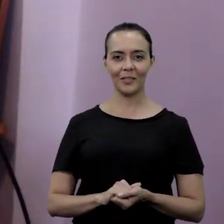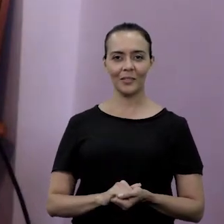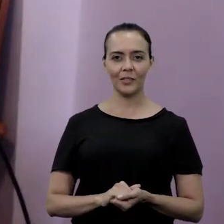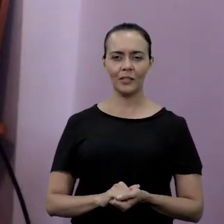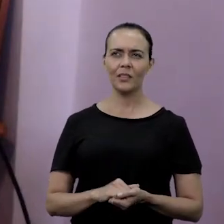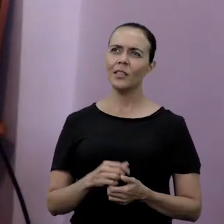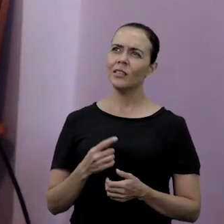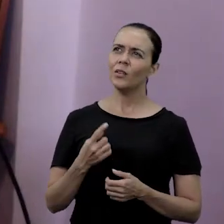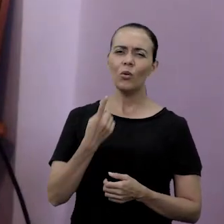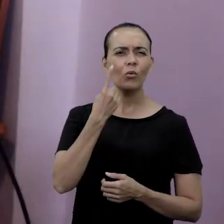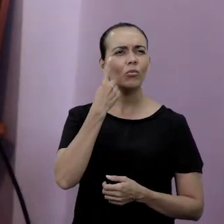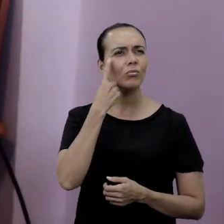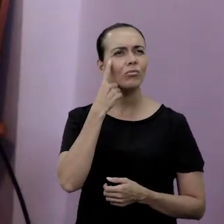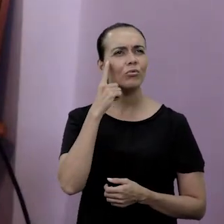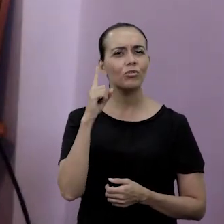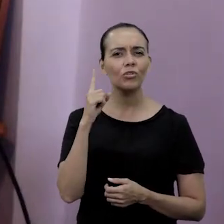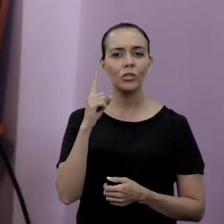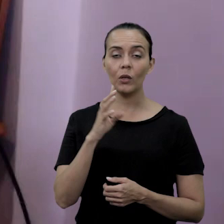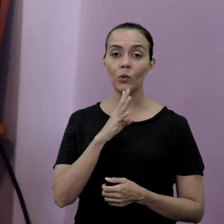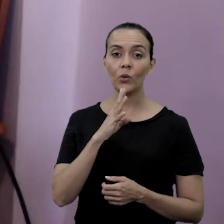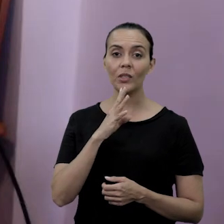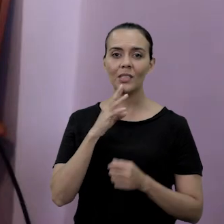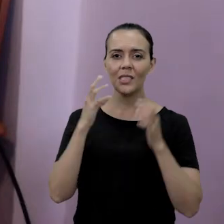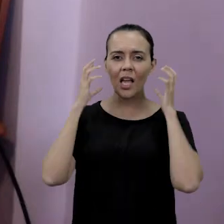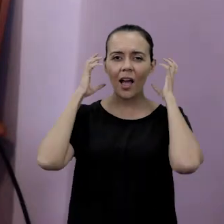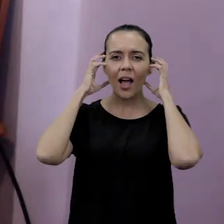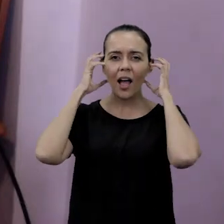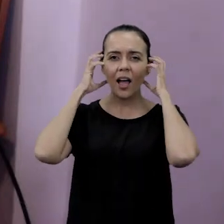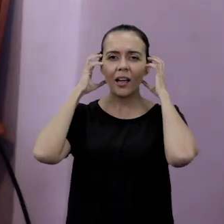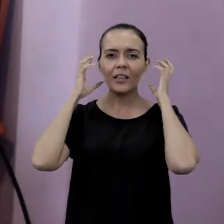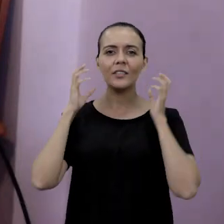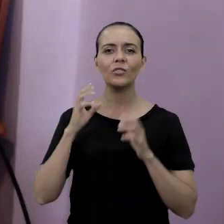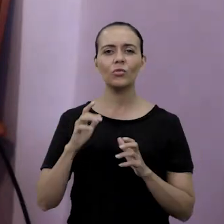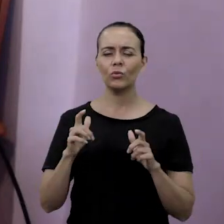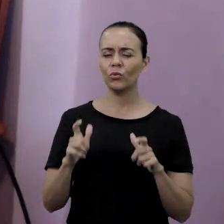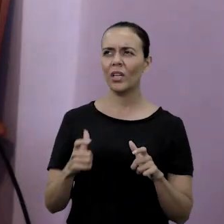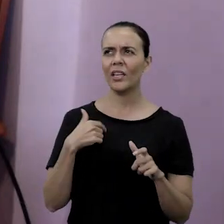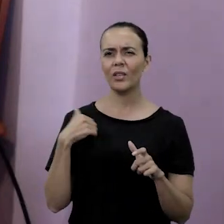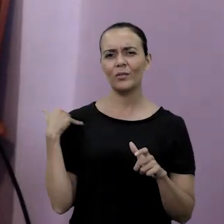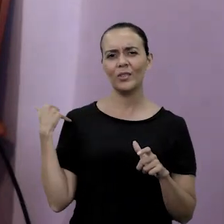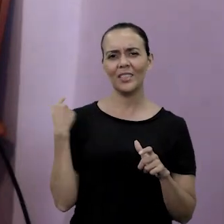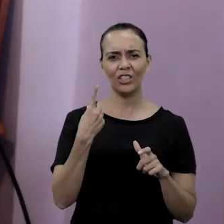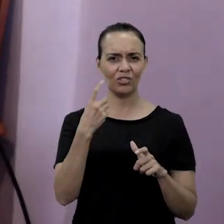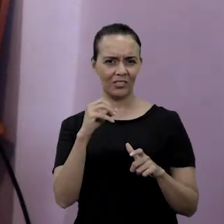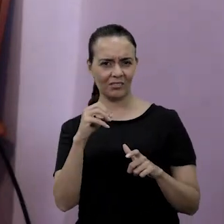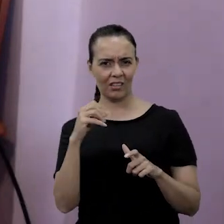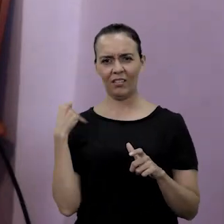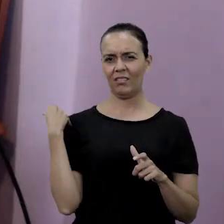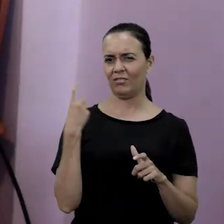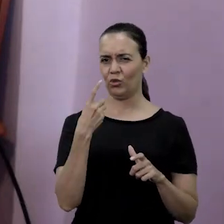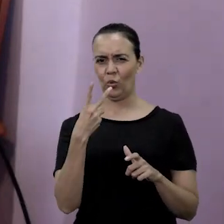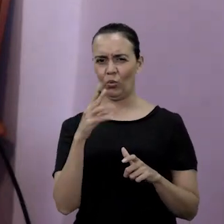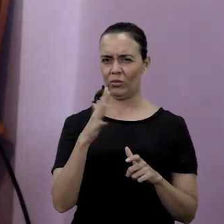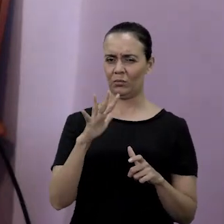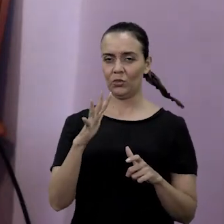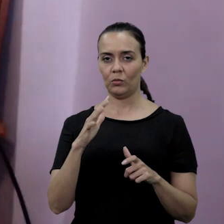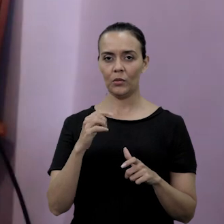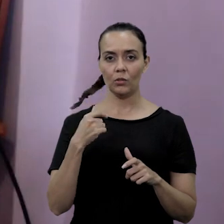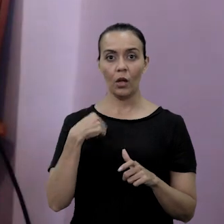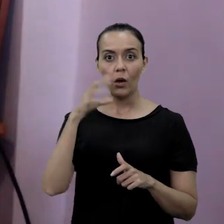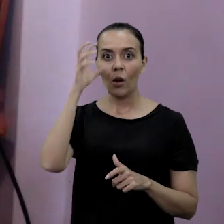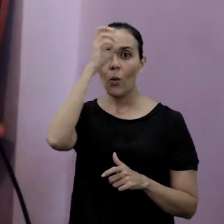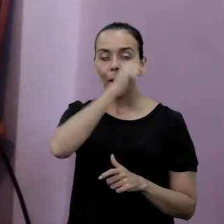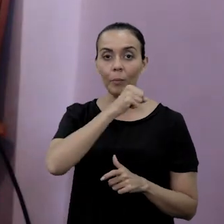Eu uma vez conheci uma rádio lá por 80 e pouco, eu tinha ali uns 10, 12 anos,